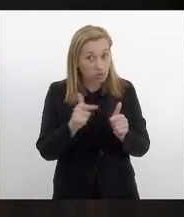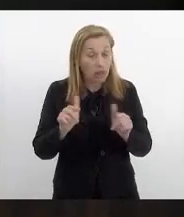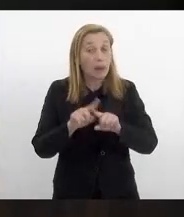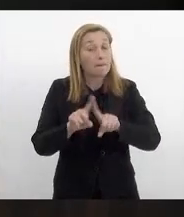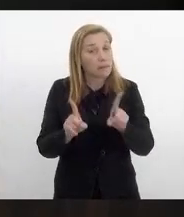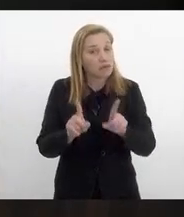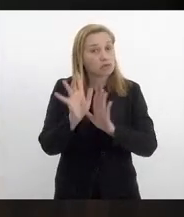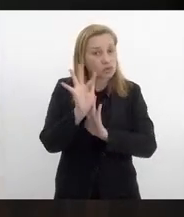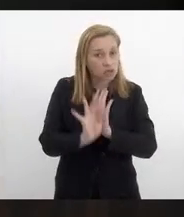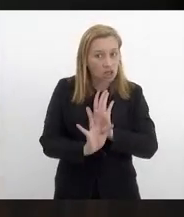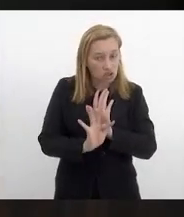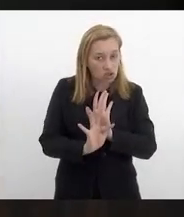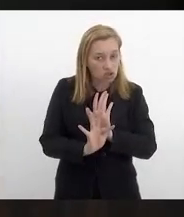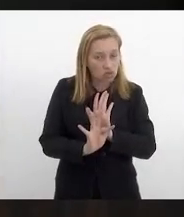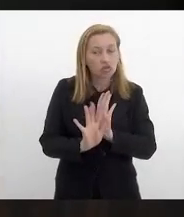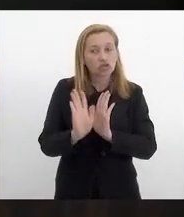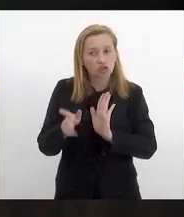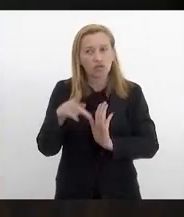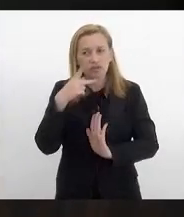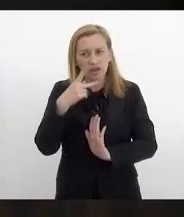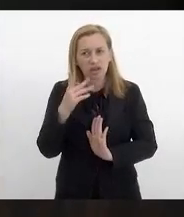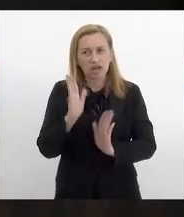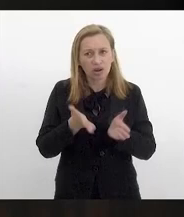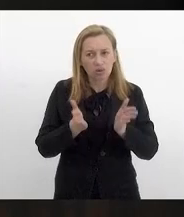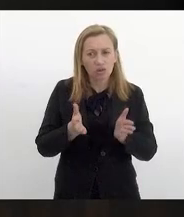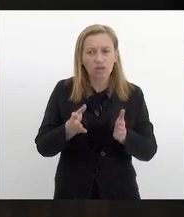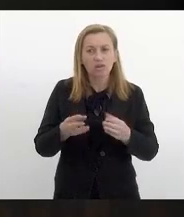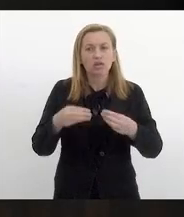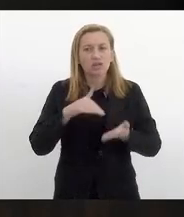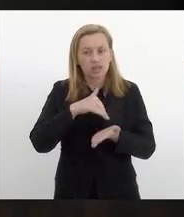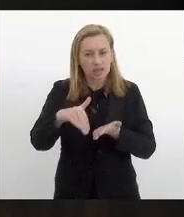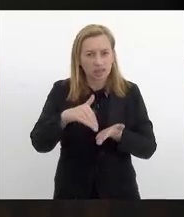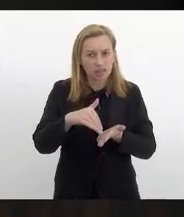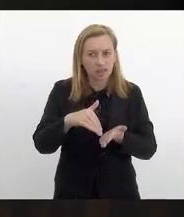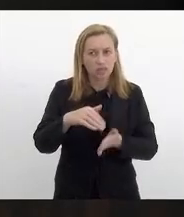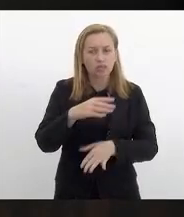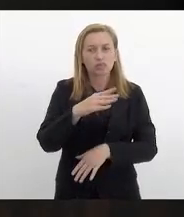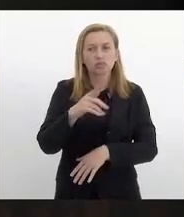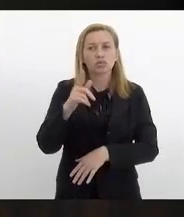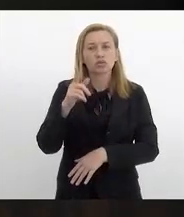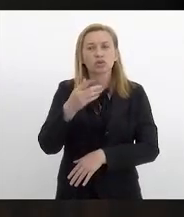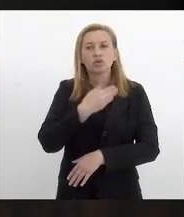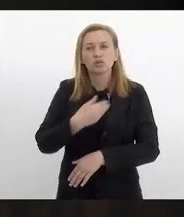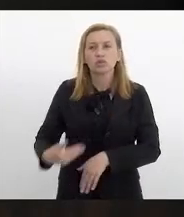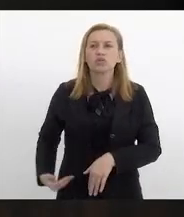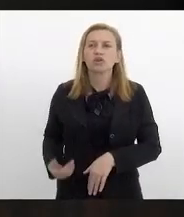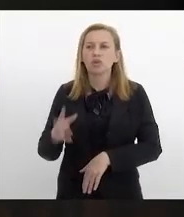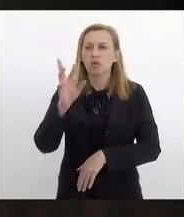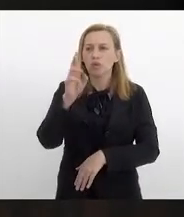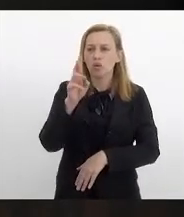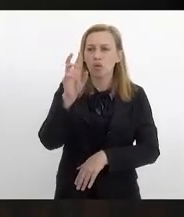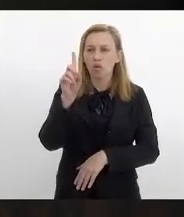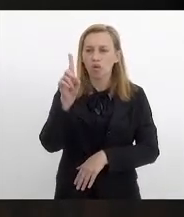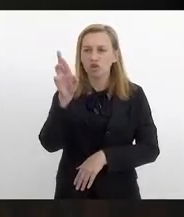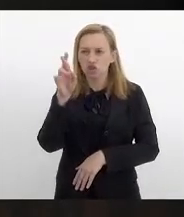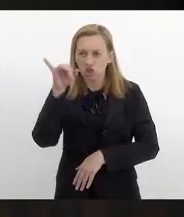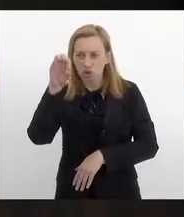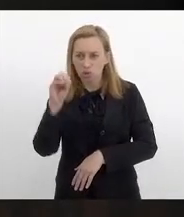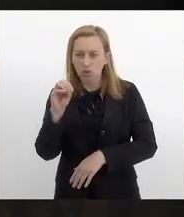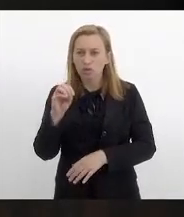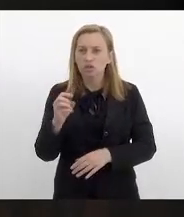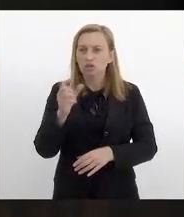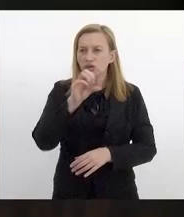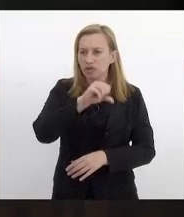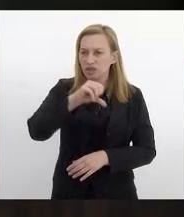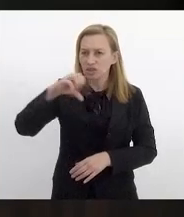esse texto foi acordado, eu falei agora há pouco, com o secretário de governo, Rodrigo Bacelar. É 99%